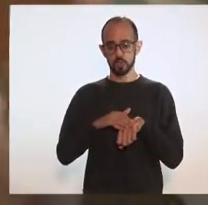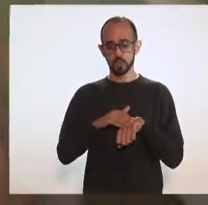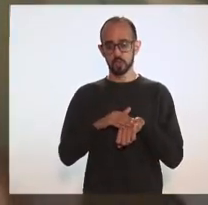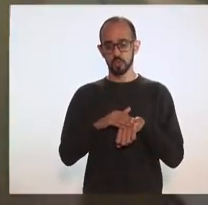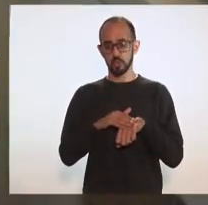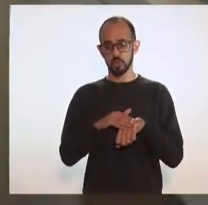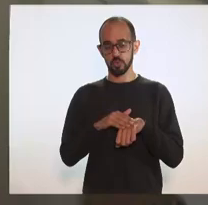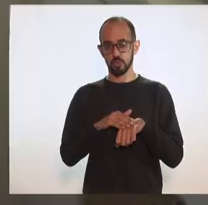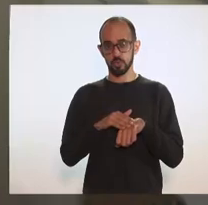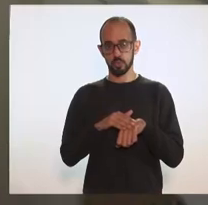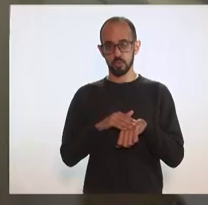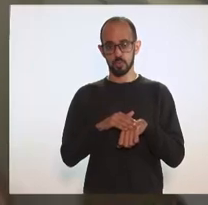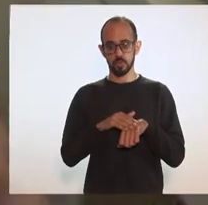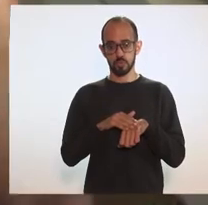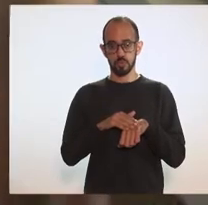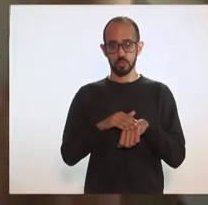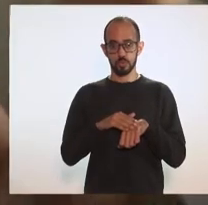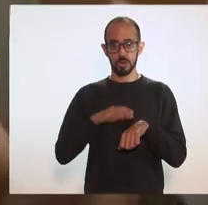as